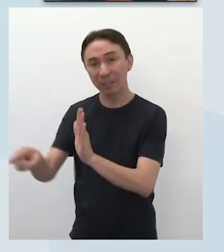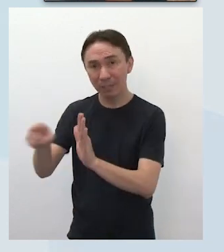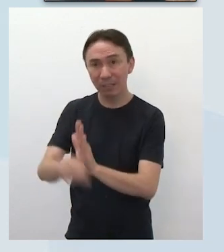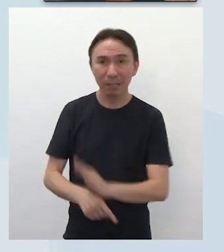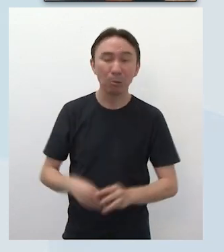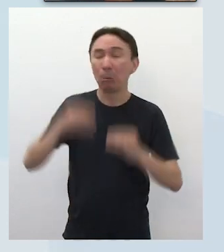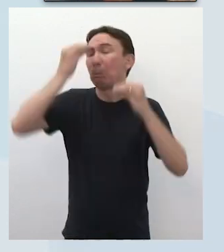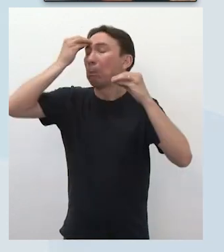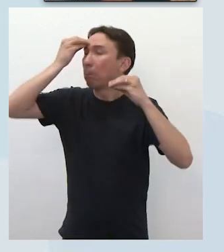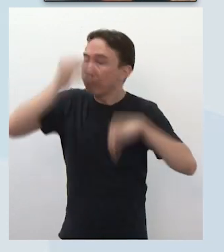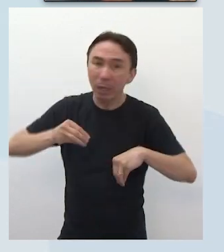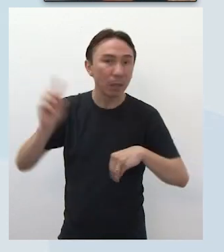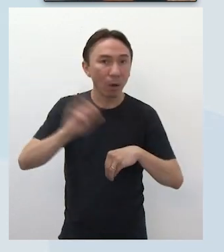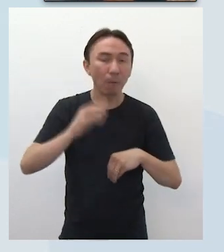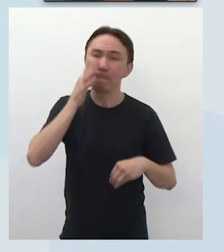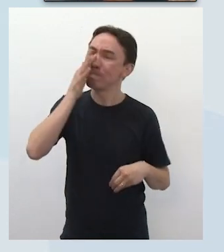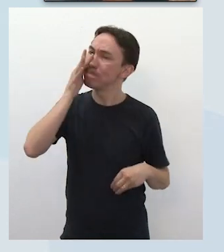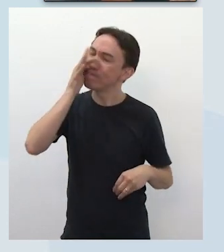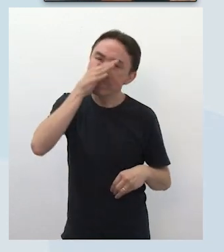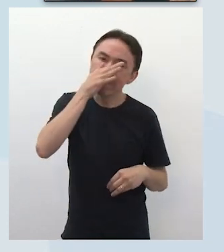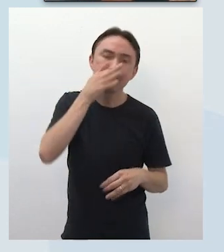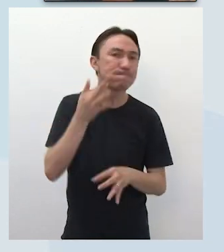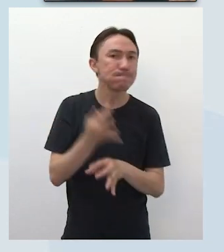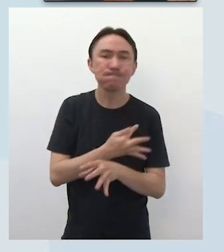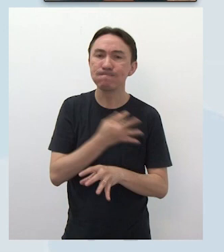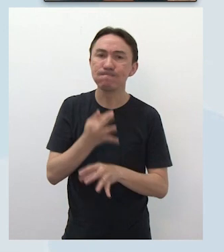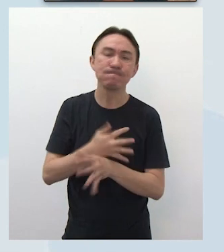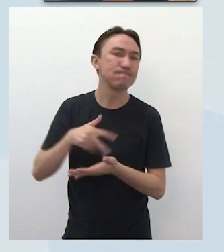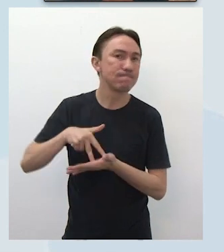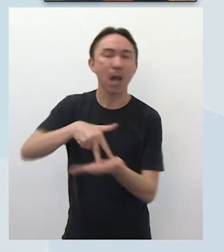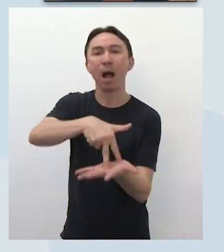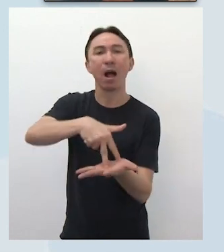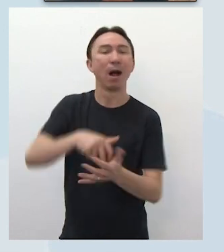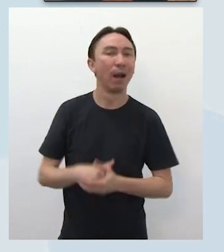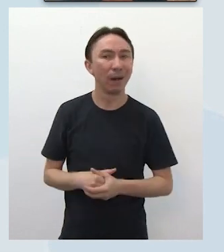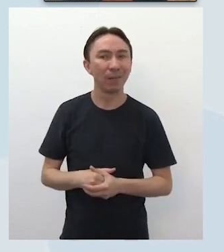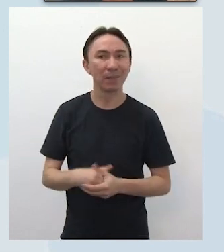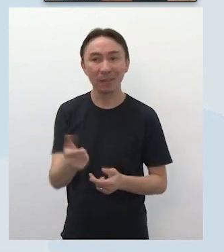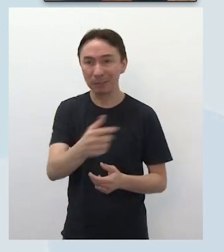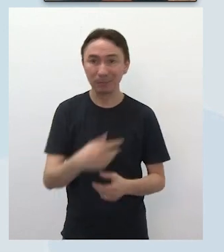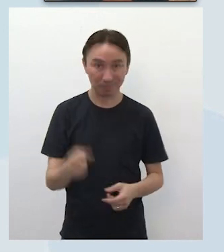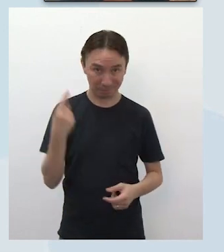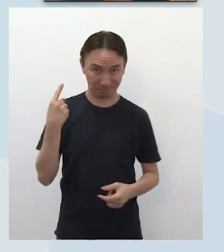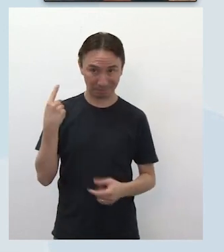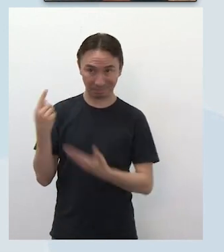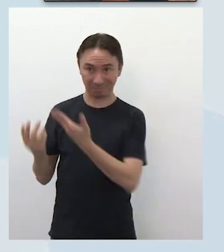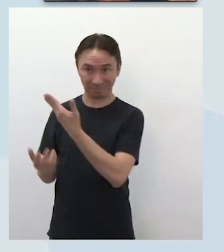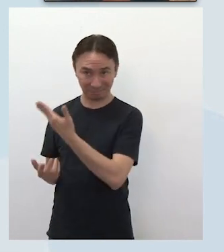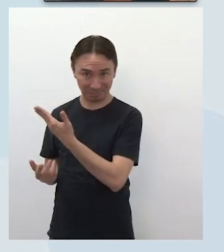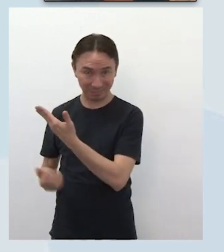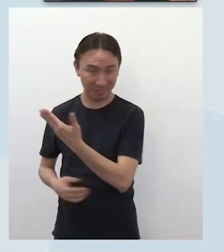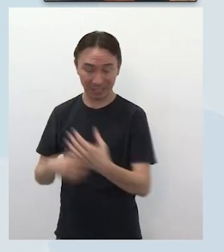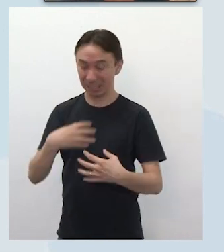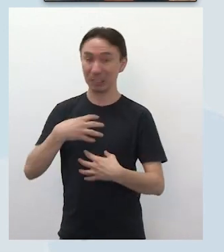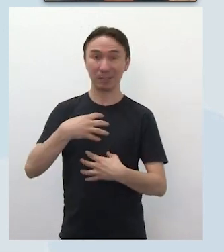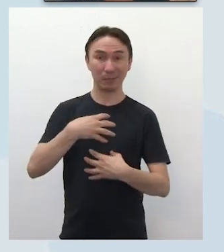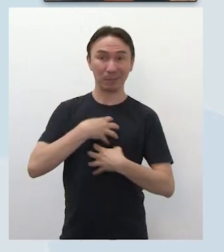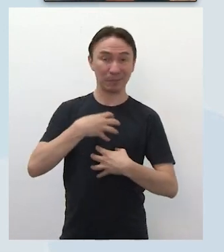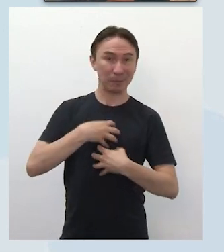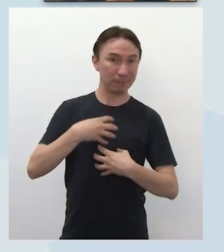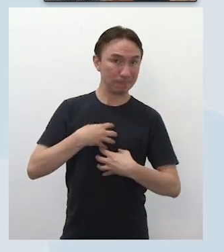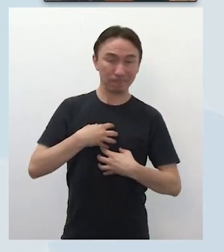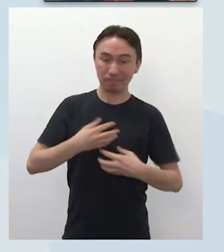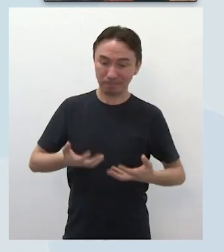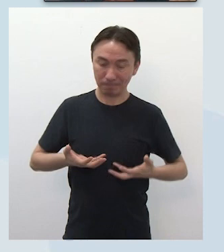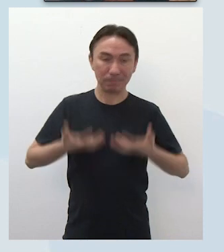Porque quando a gente fala em motivação, é fundamental que a gente saiba que a motivação ela pode ser intrínseca, e